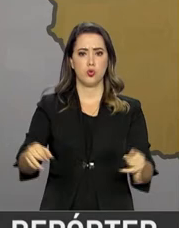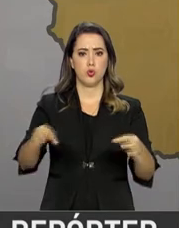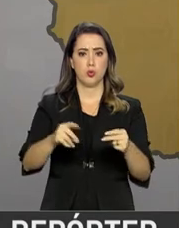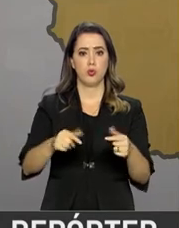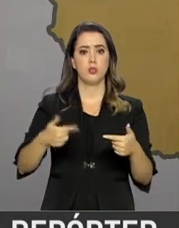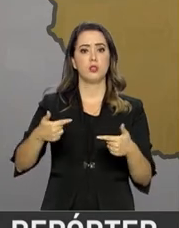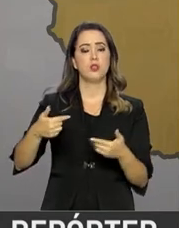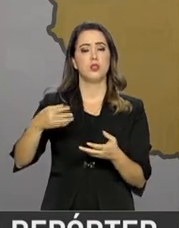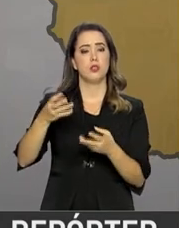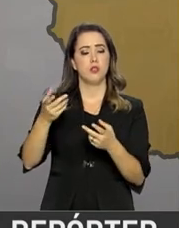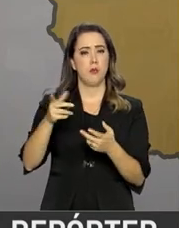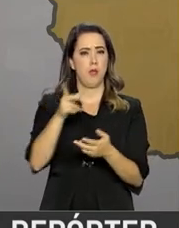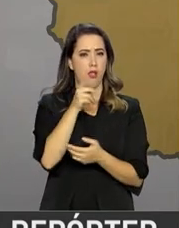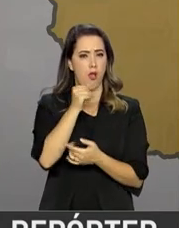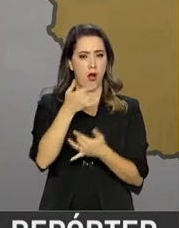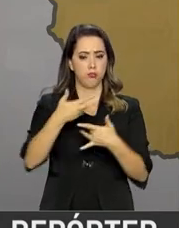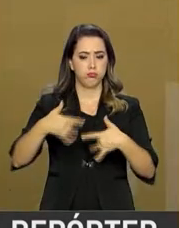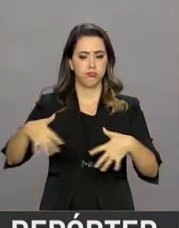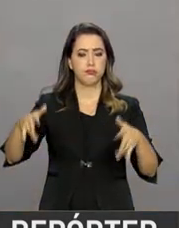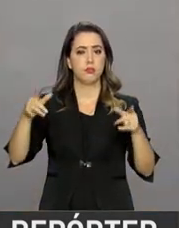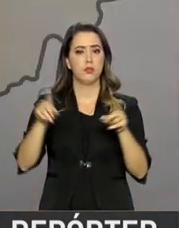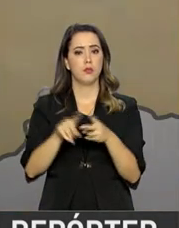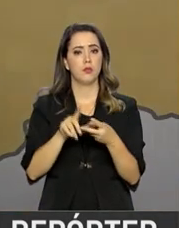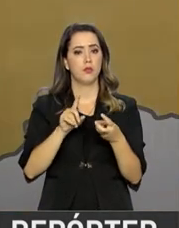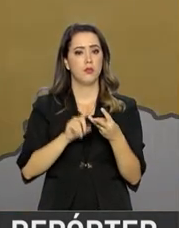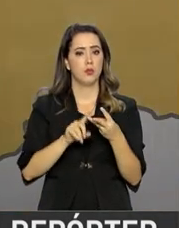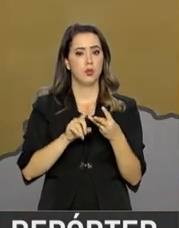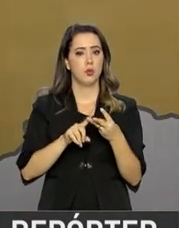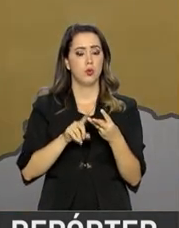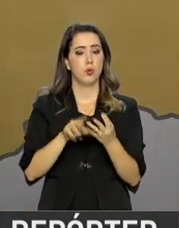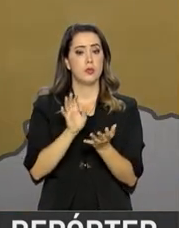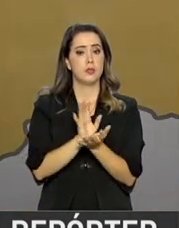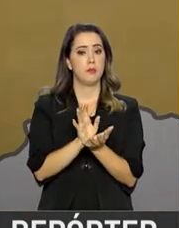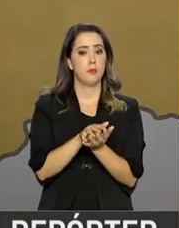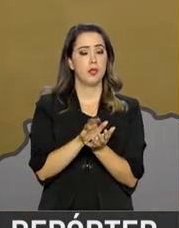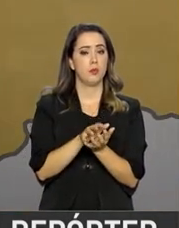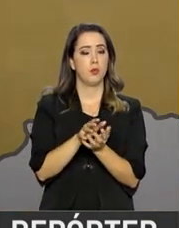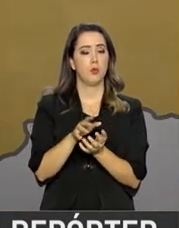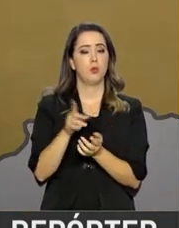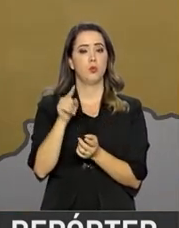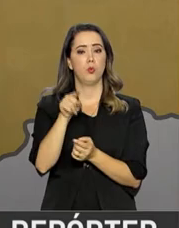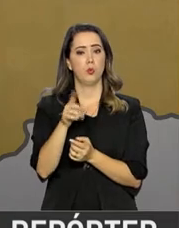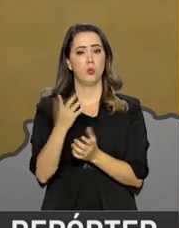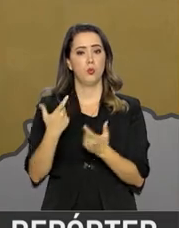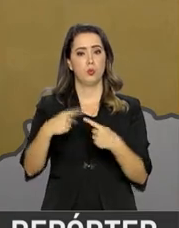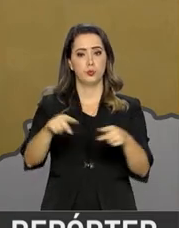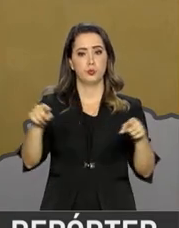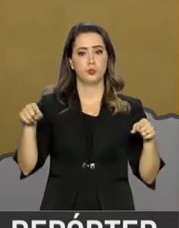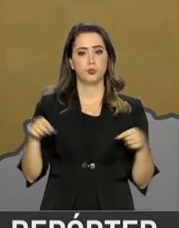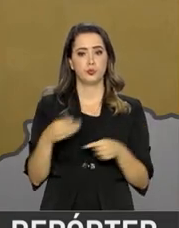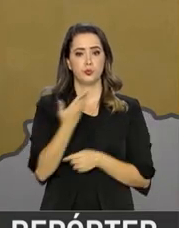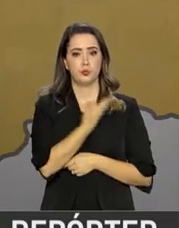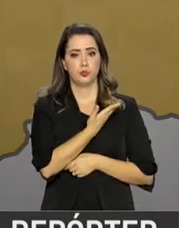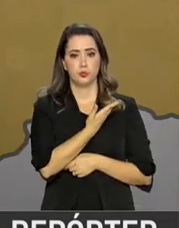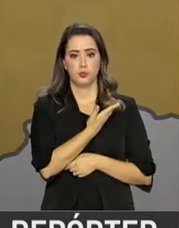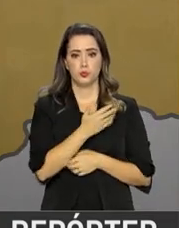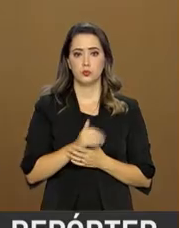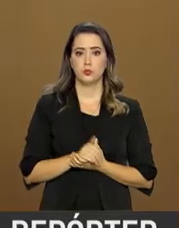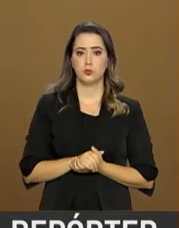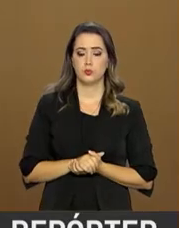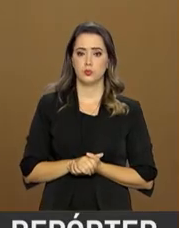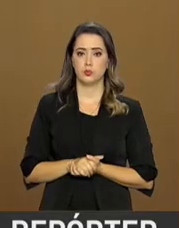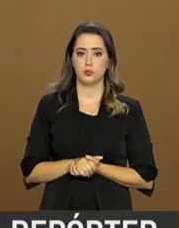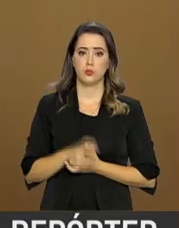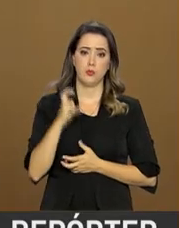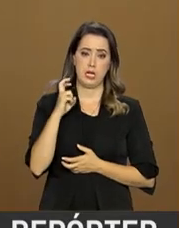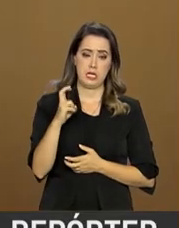de santos em são paulo e dois no porto de suape em pernambuco um para contêiners e outro para veículos